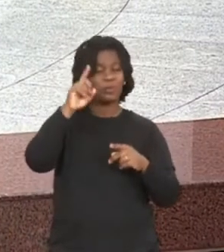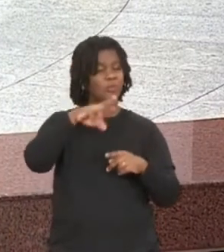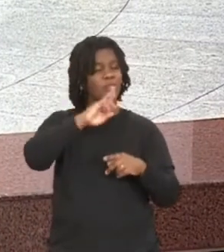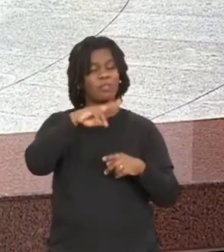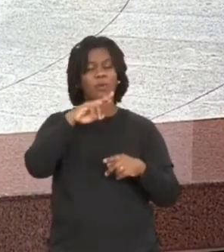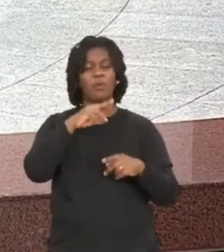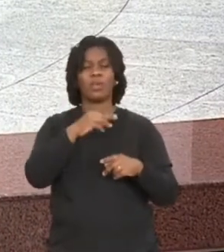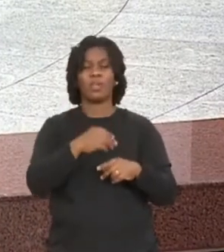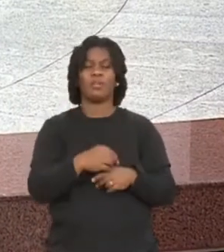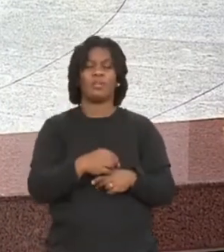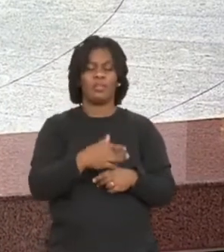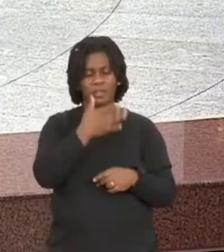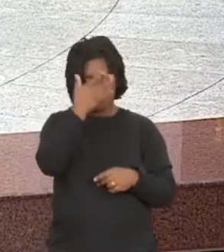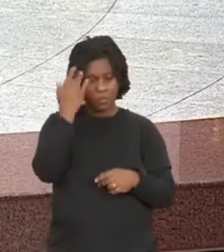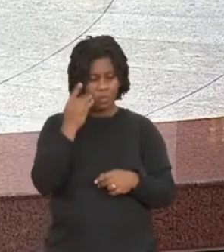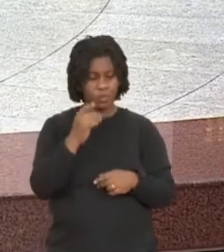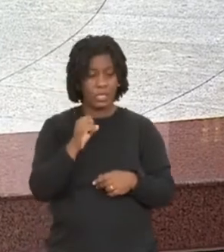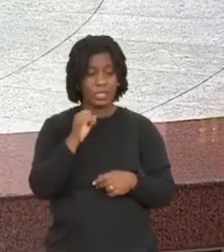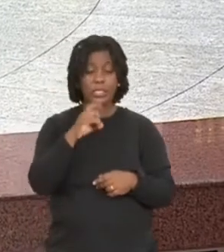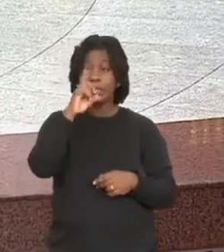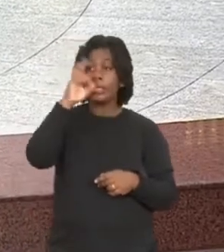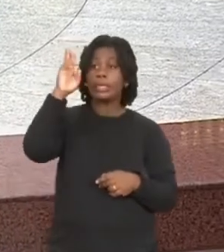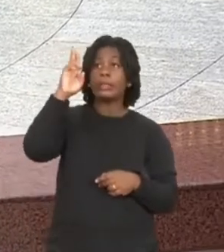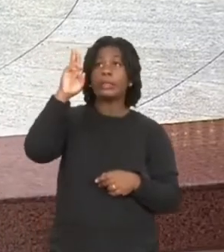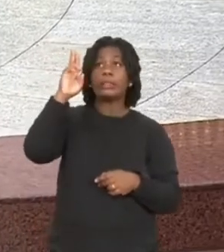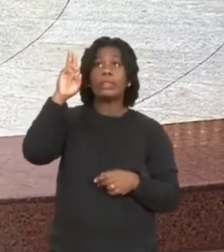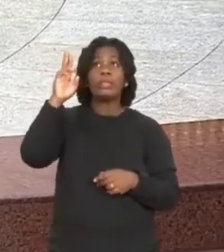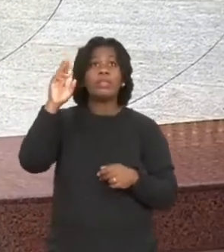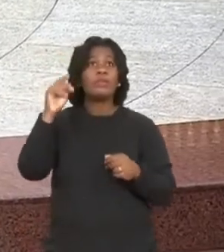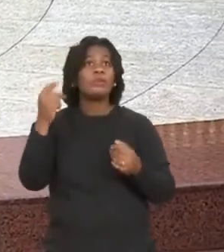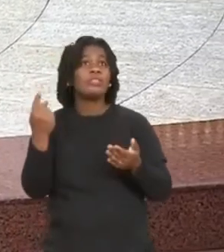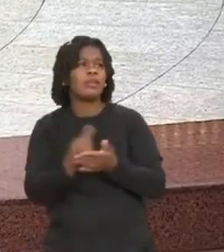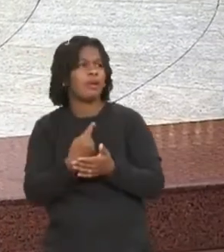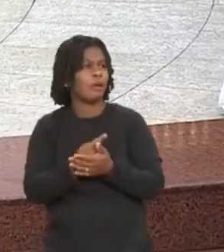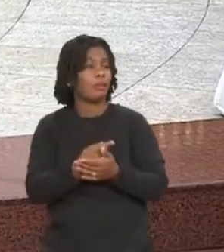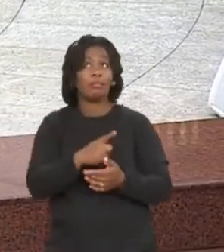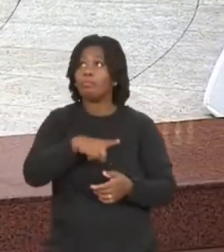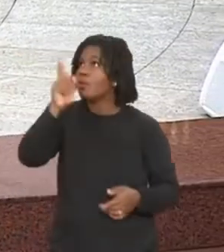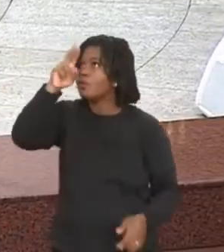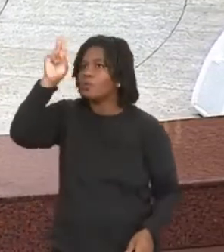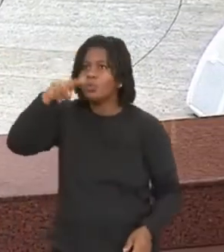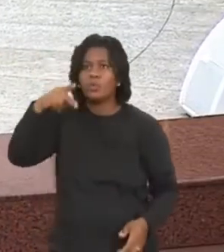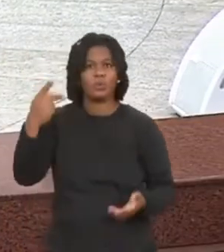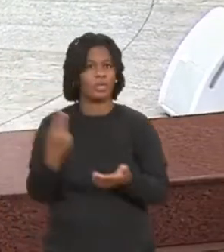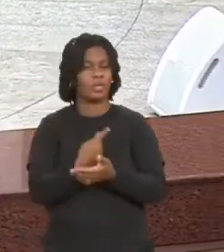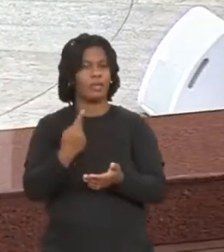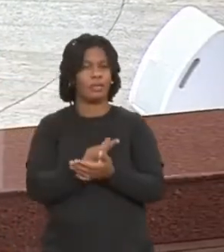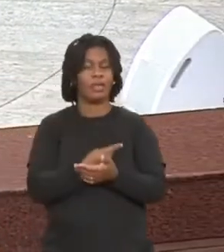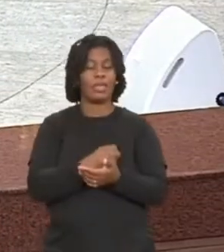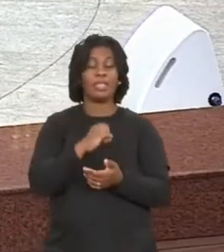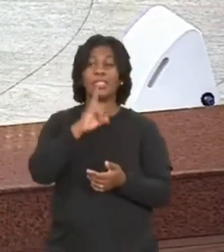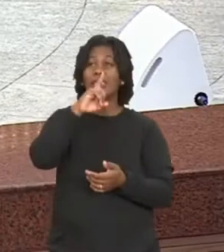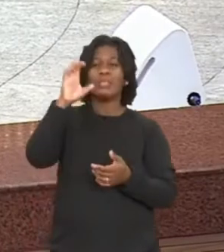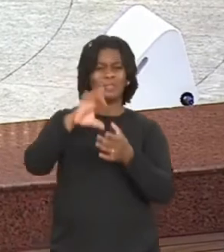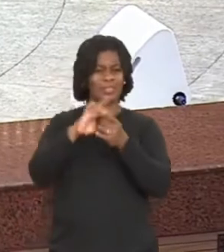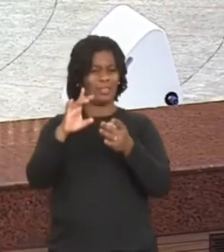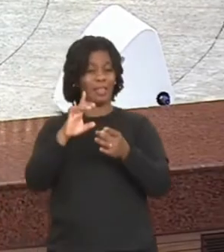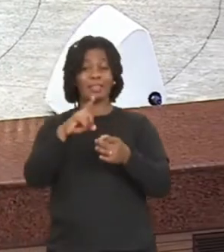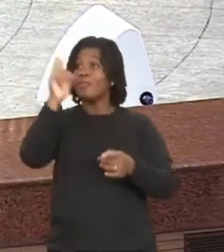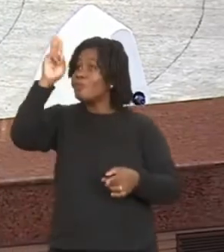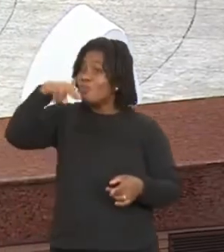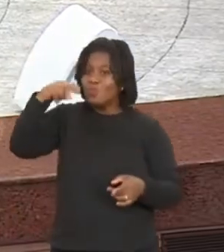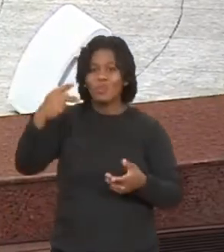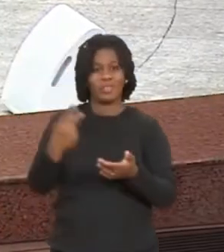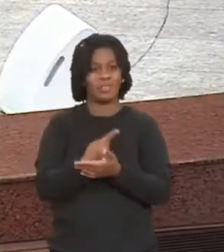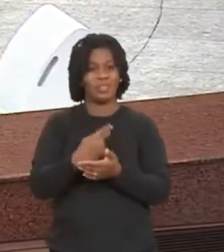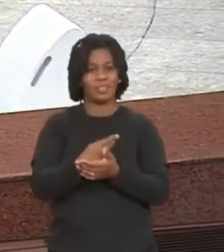Bispo, e se ele me decepcionar, Deus não te decepciona. E se ele me deixar, Deus nunca te deixa. Deus disse para Jacó, não te deixarei até